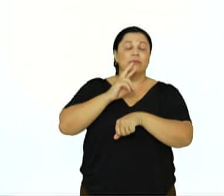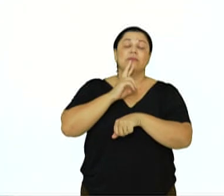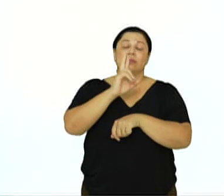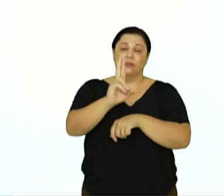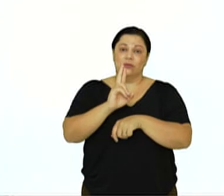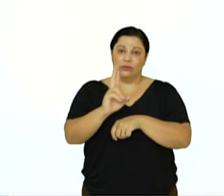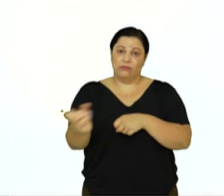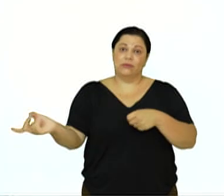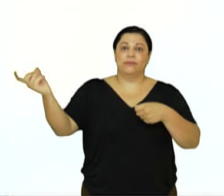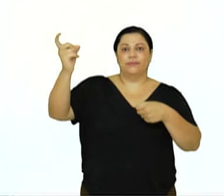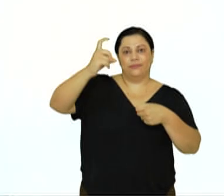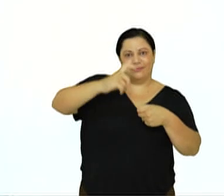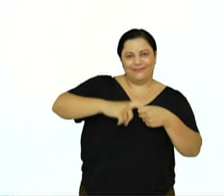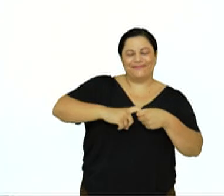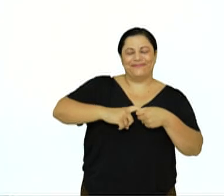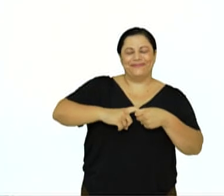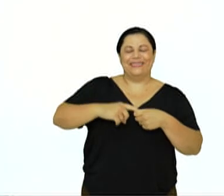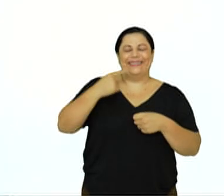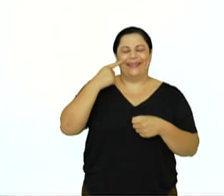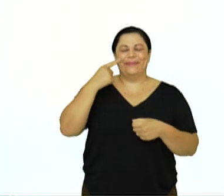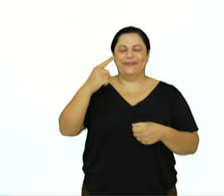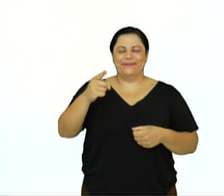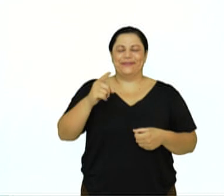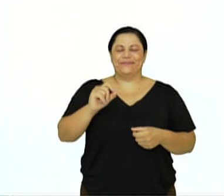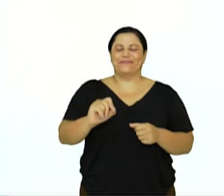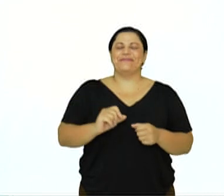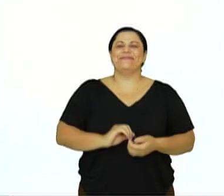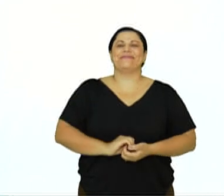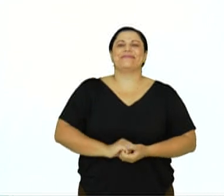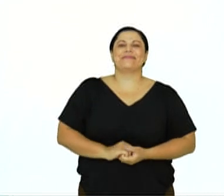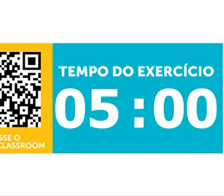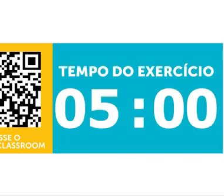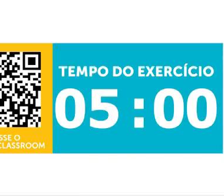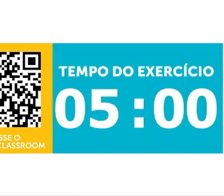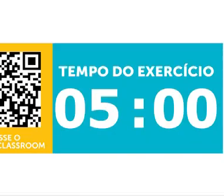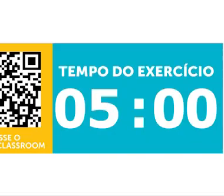questão e voltamos depois para a gente ver o que vocês produziram.